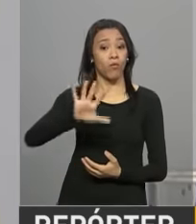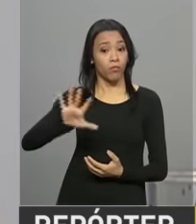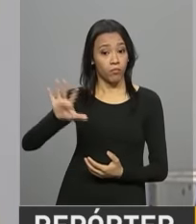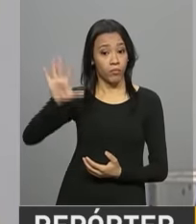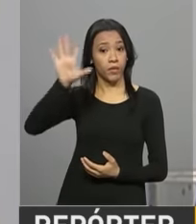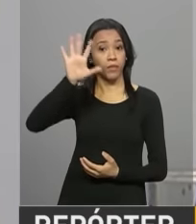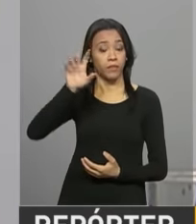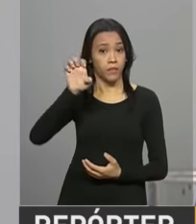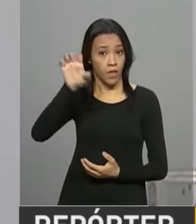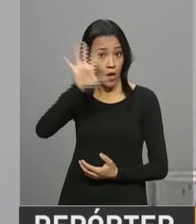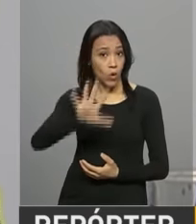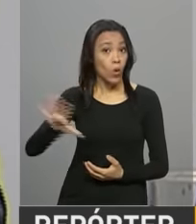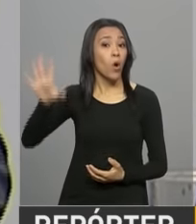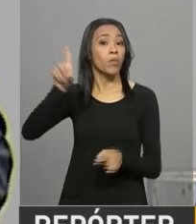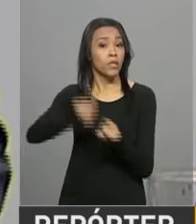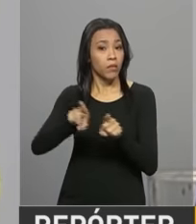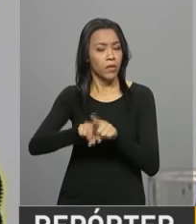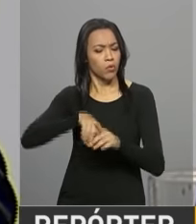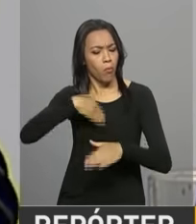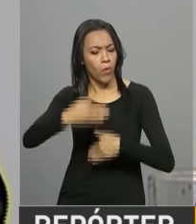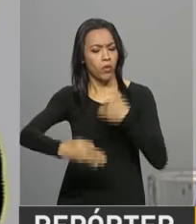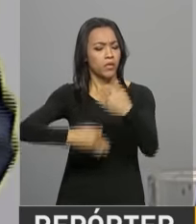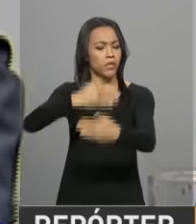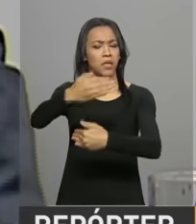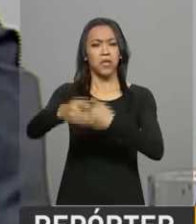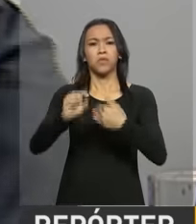está num processo de recuperação